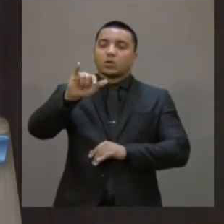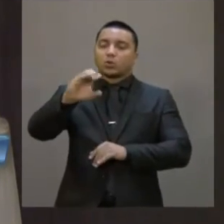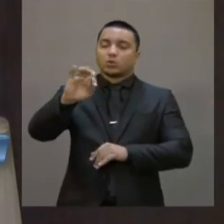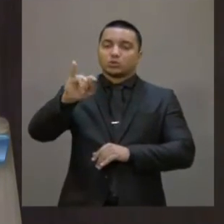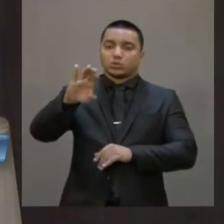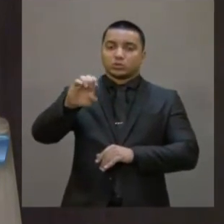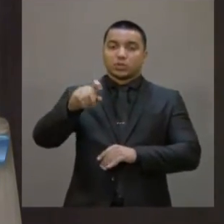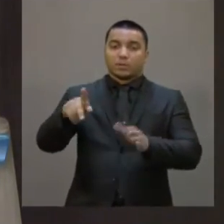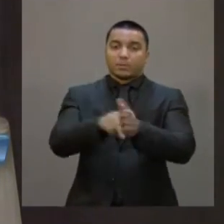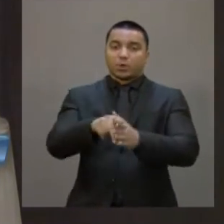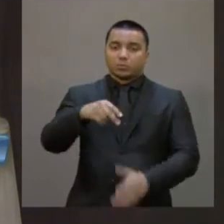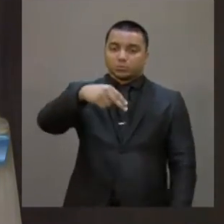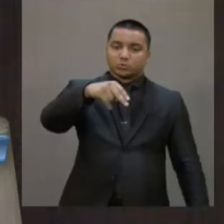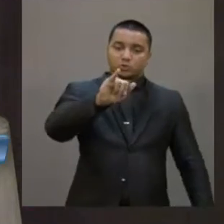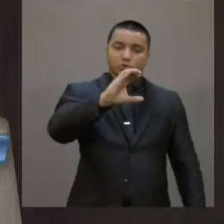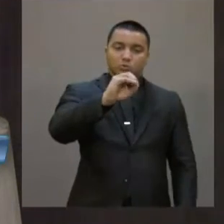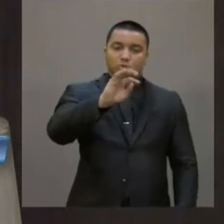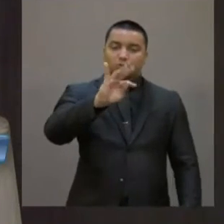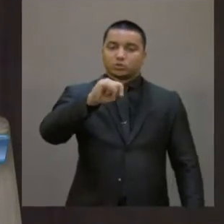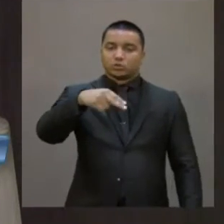agrotóxicos derivados da nicotina, né?